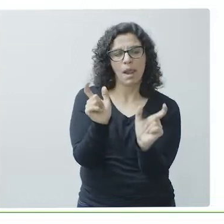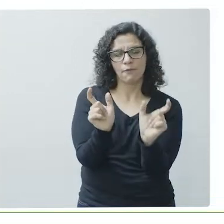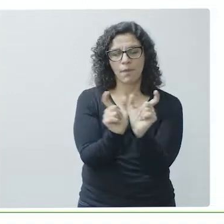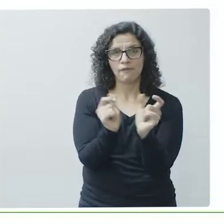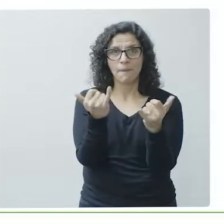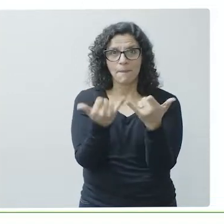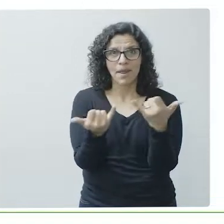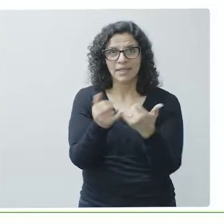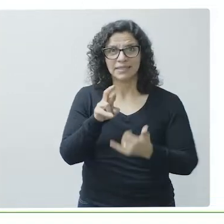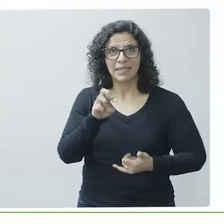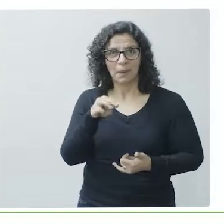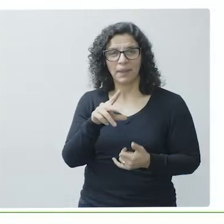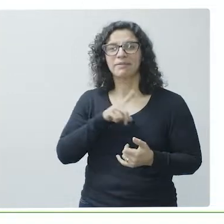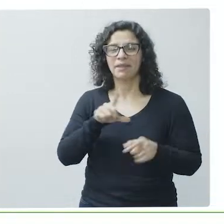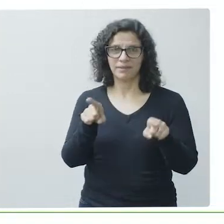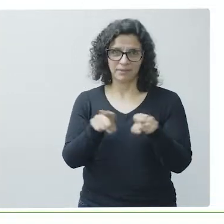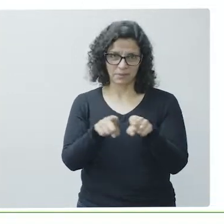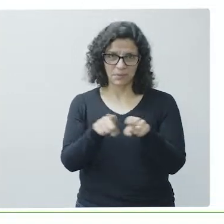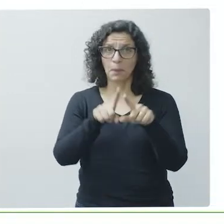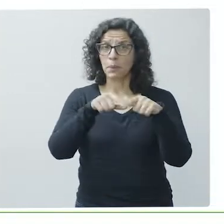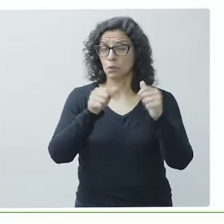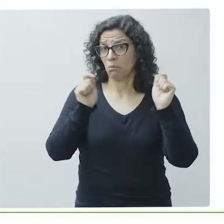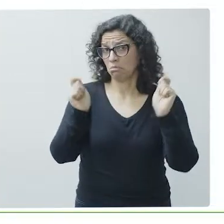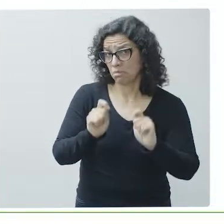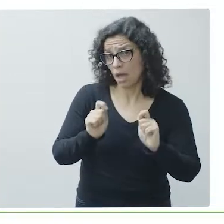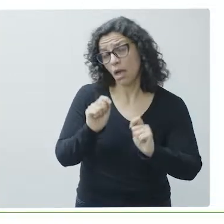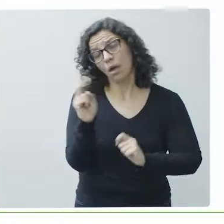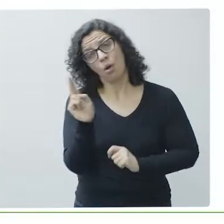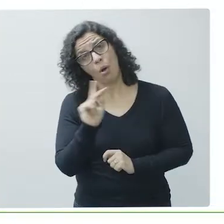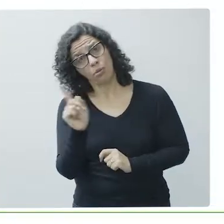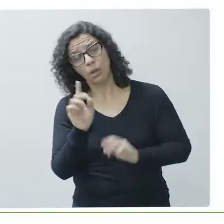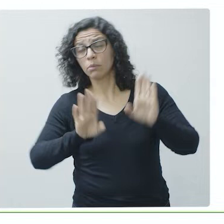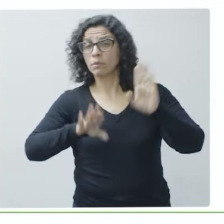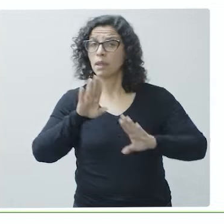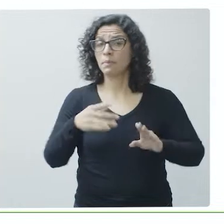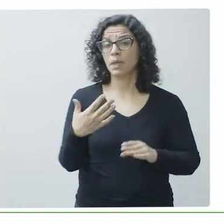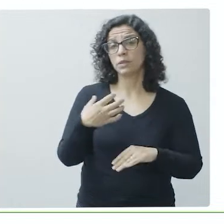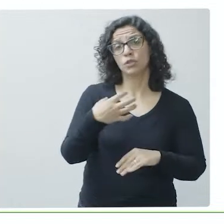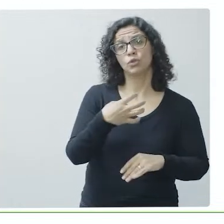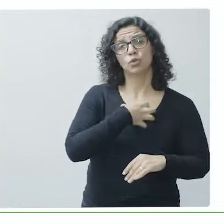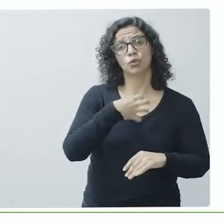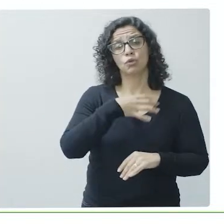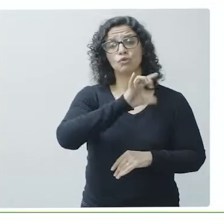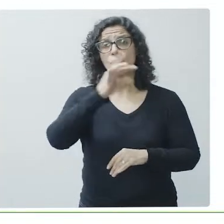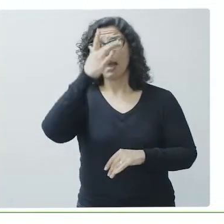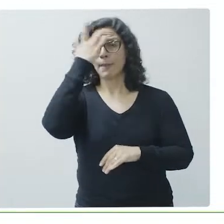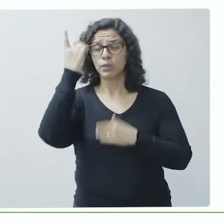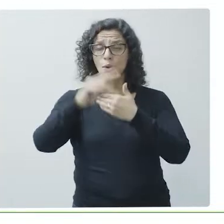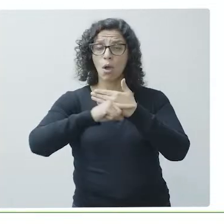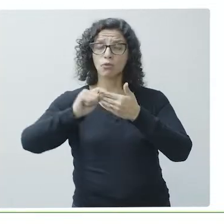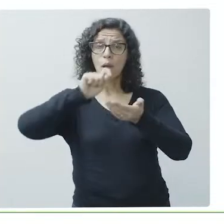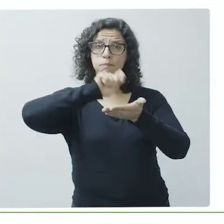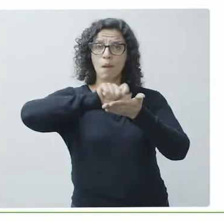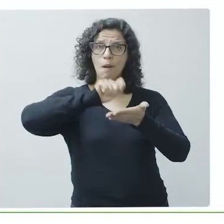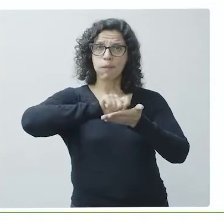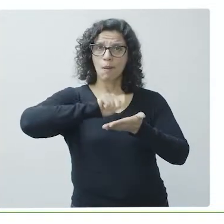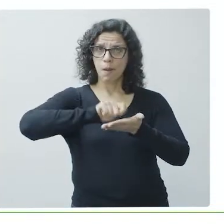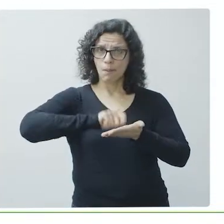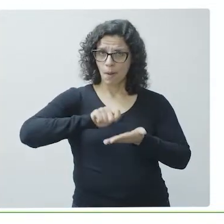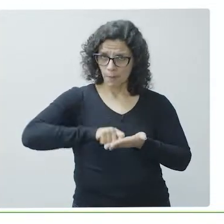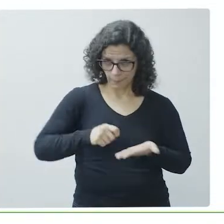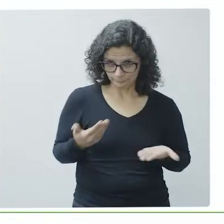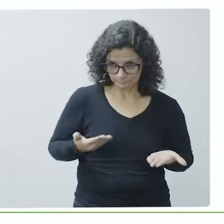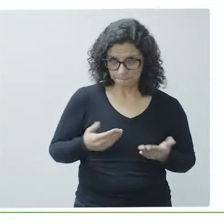a rima. Então, essa rima pode ou não ter no poema. Fica a critério de quem, novamente? Fica a critério